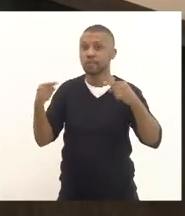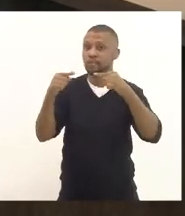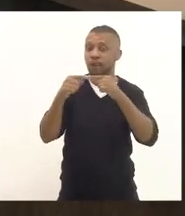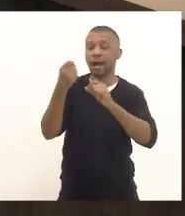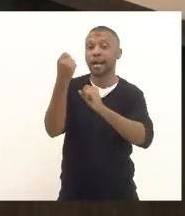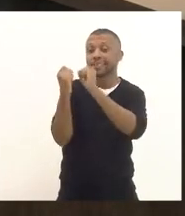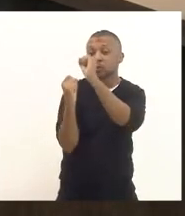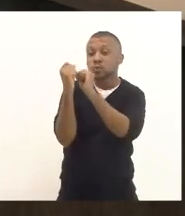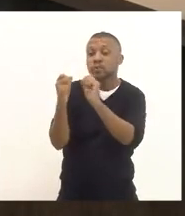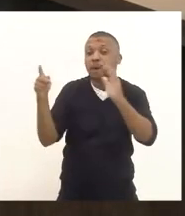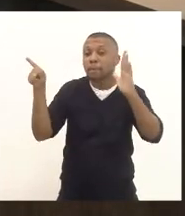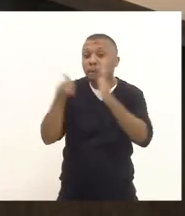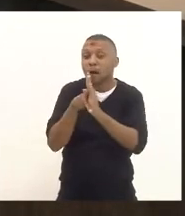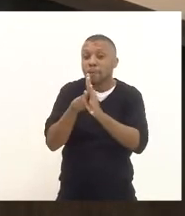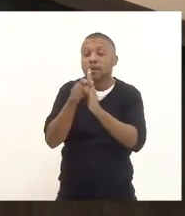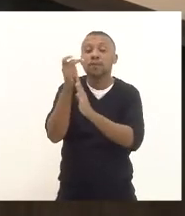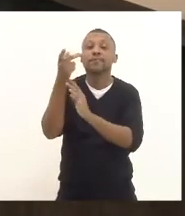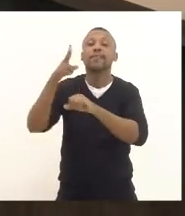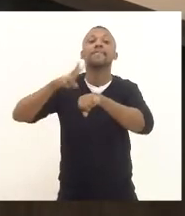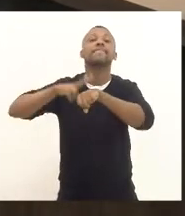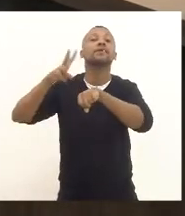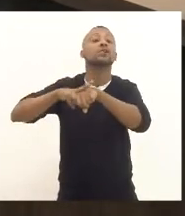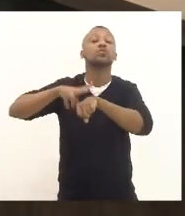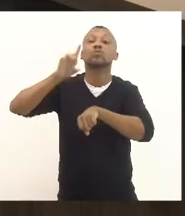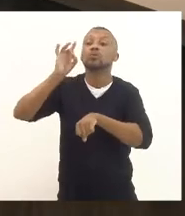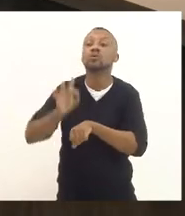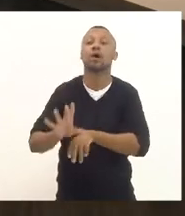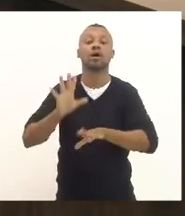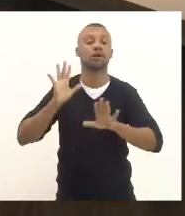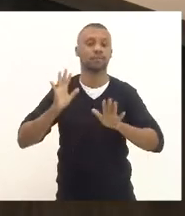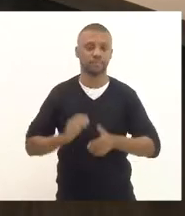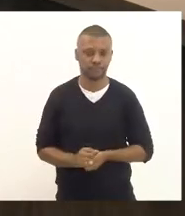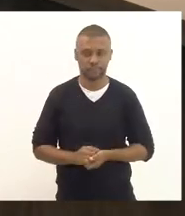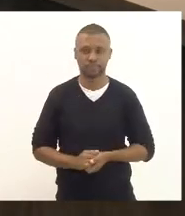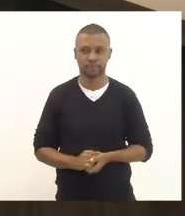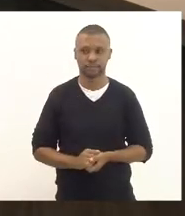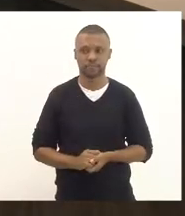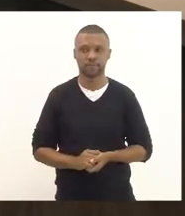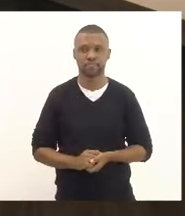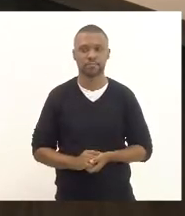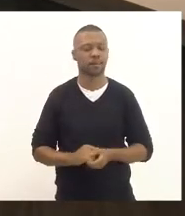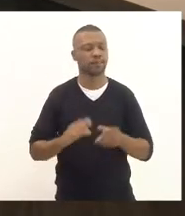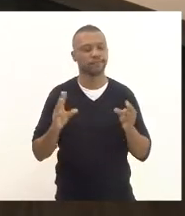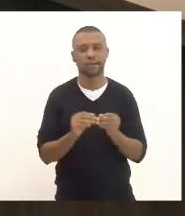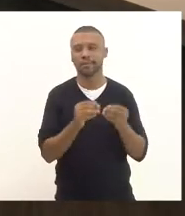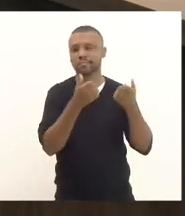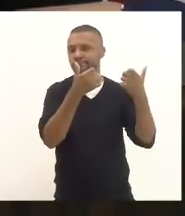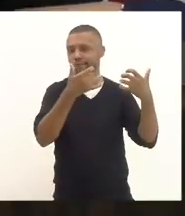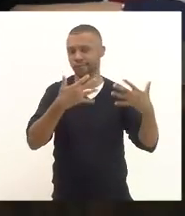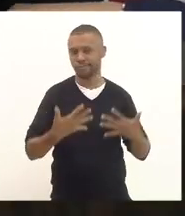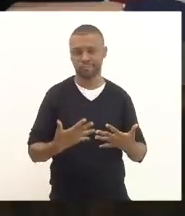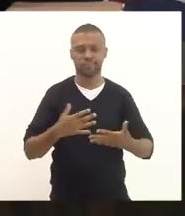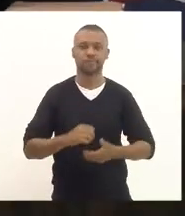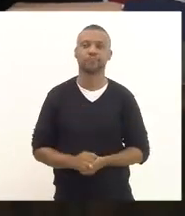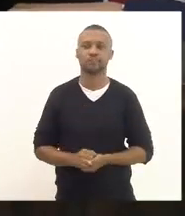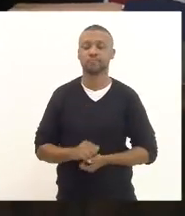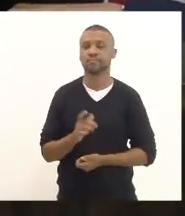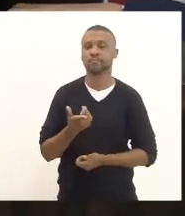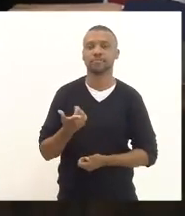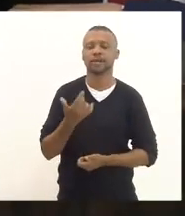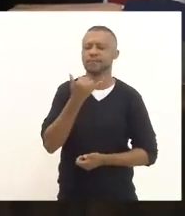indústria de vidro só e somente na frente os cativos ela comissão de